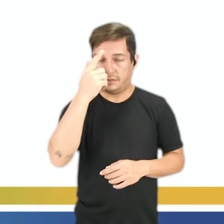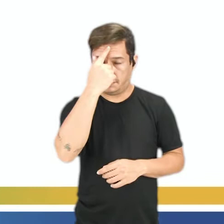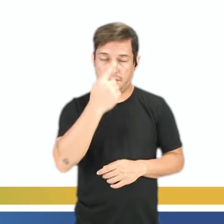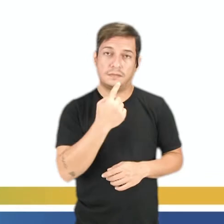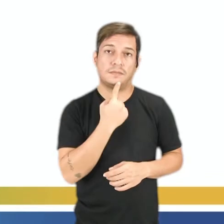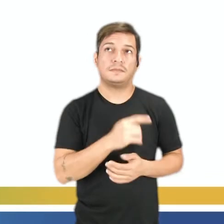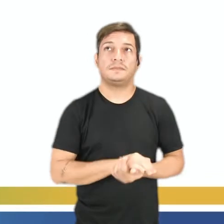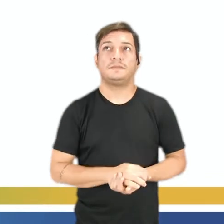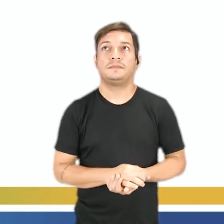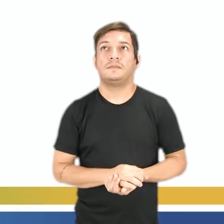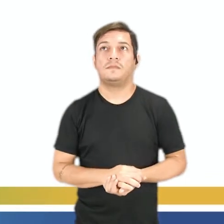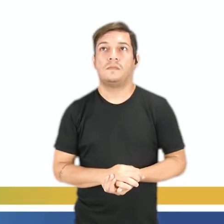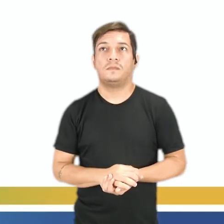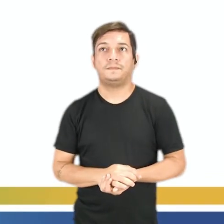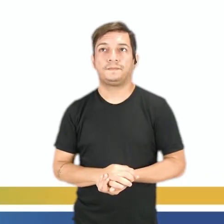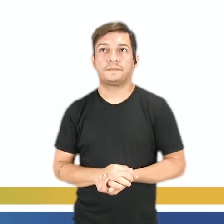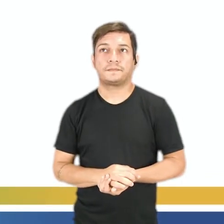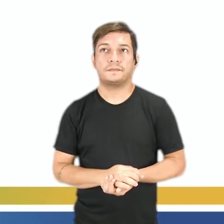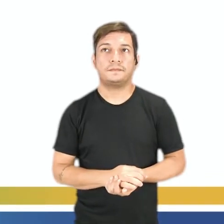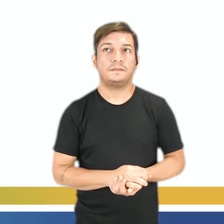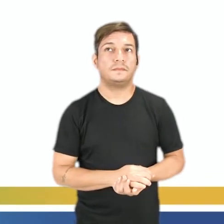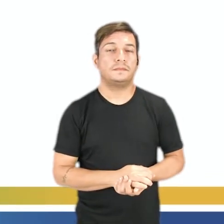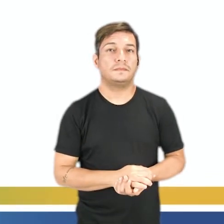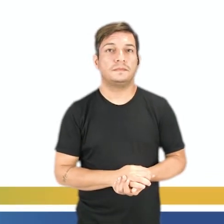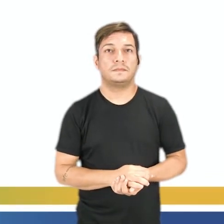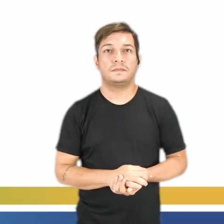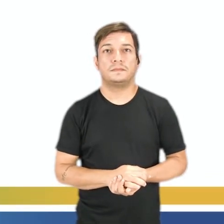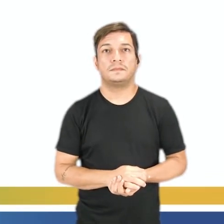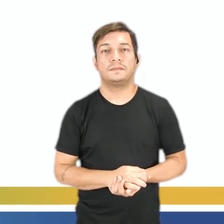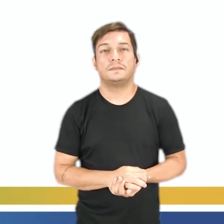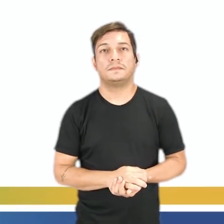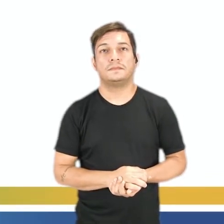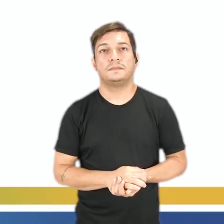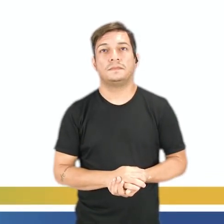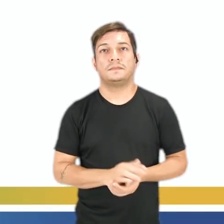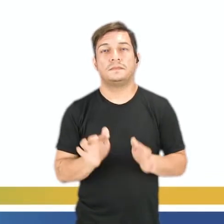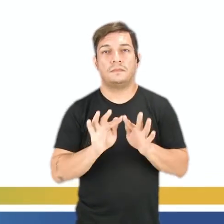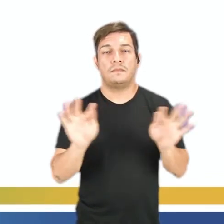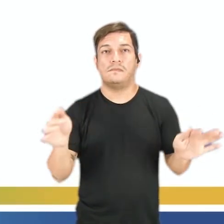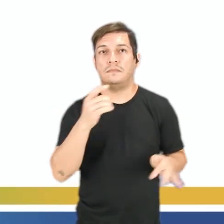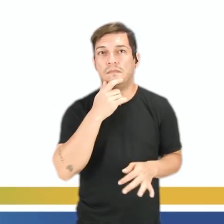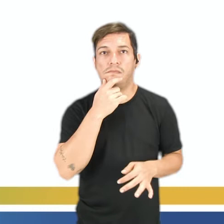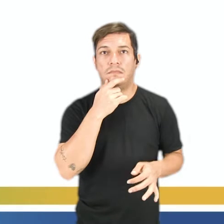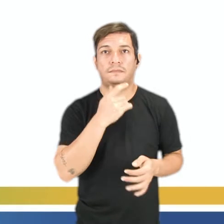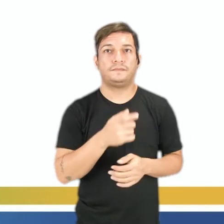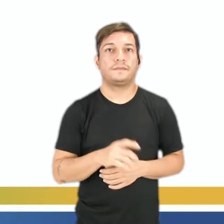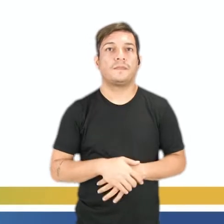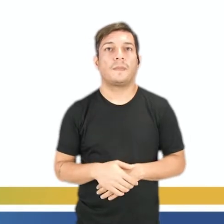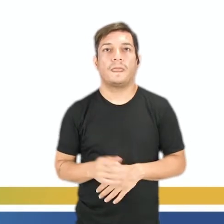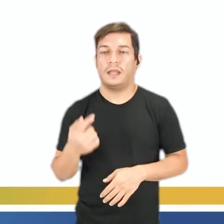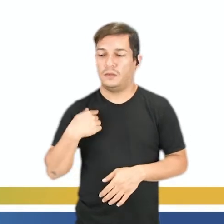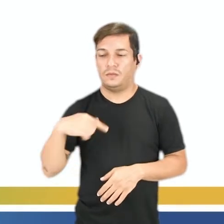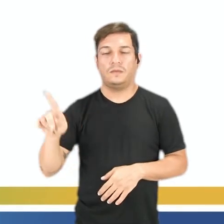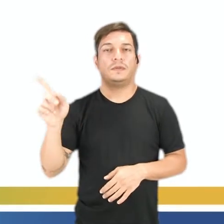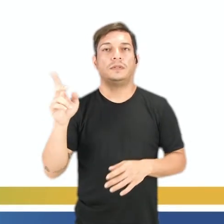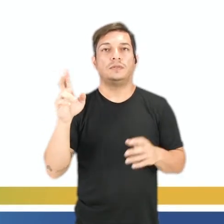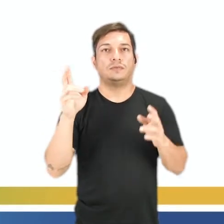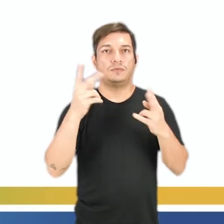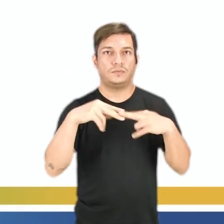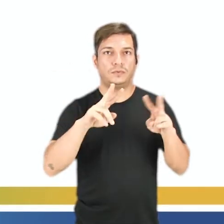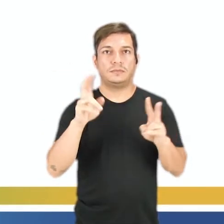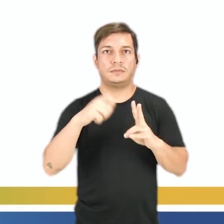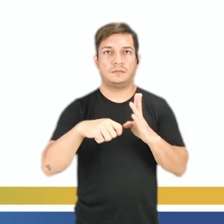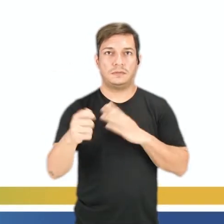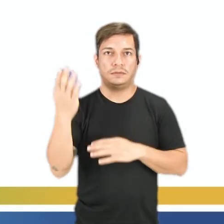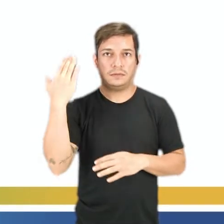o seu olhar. I didn't go to the mall 5 months ago. Eu não fui ao shopping 5 meses